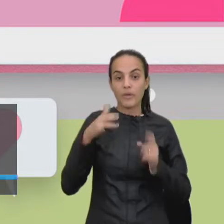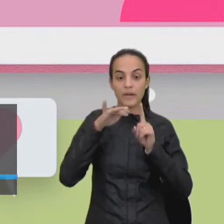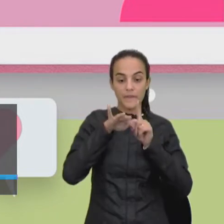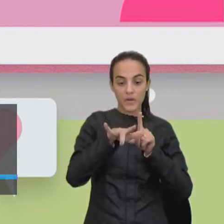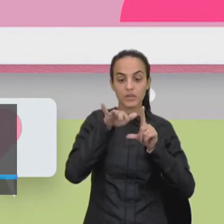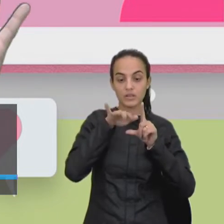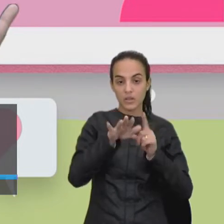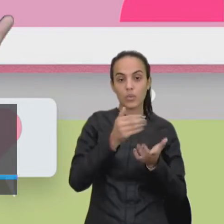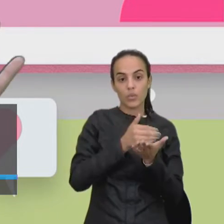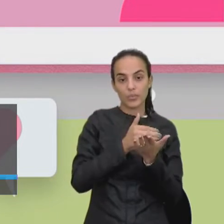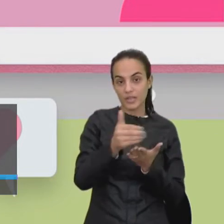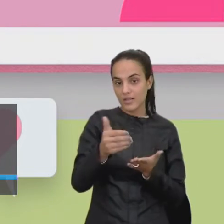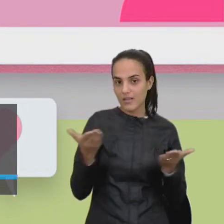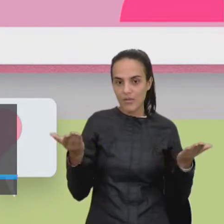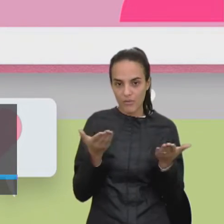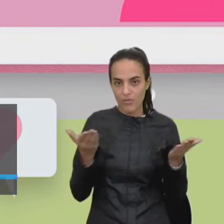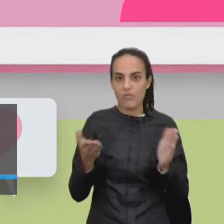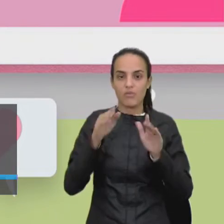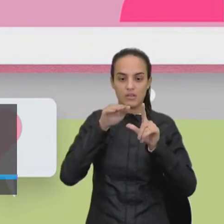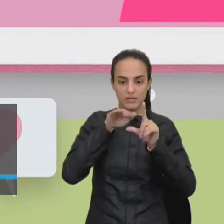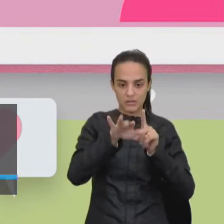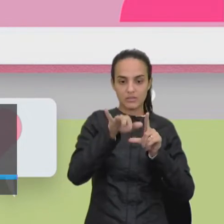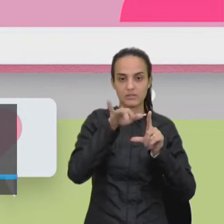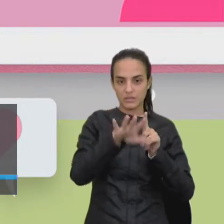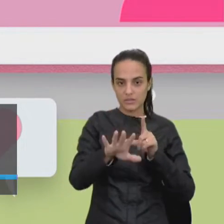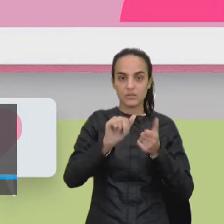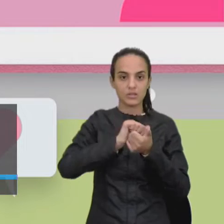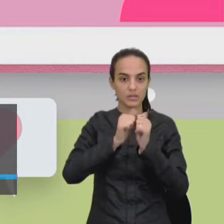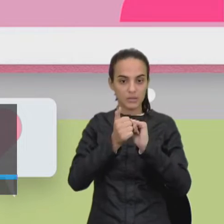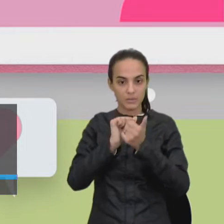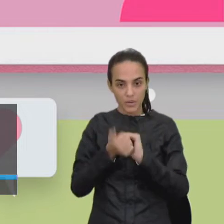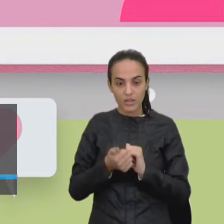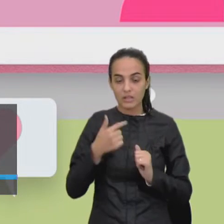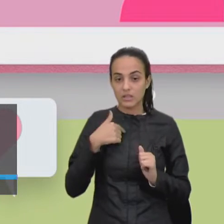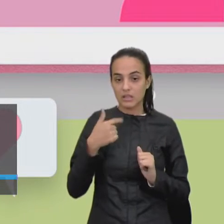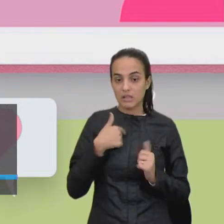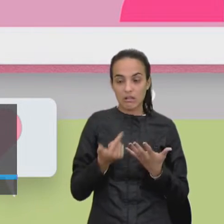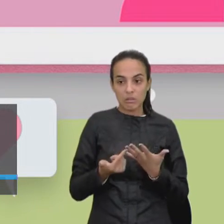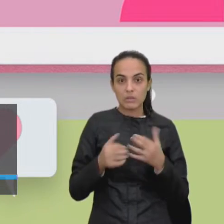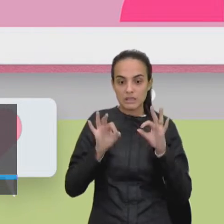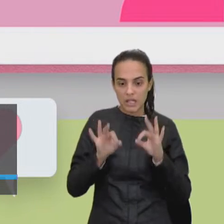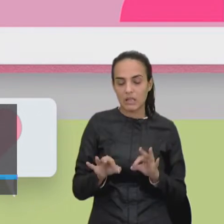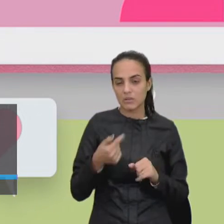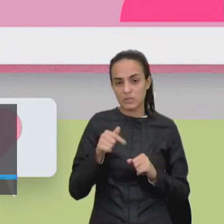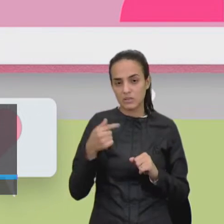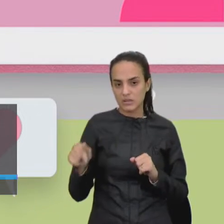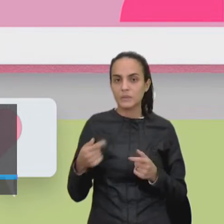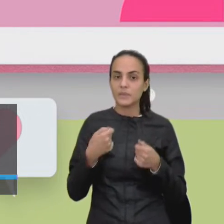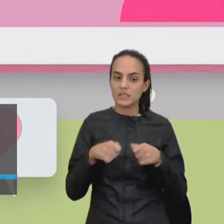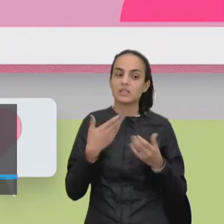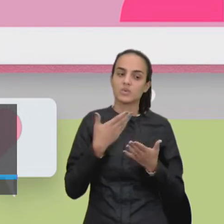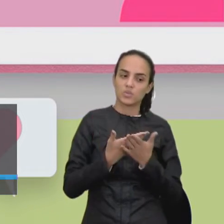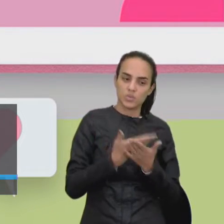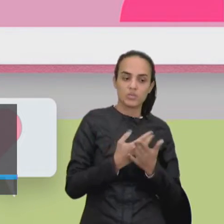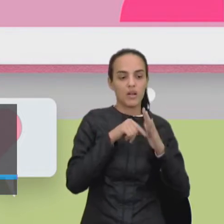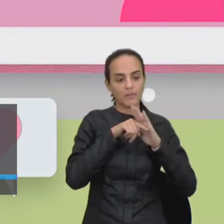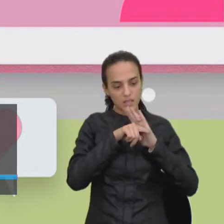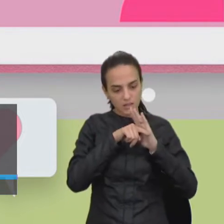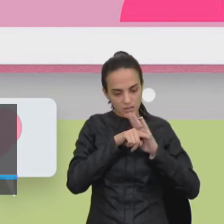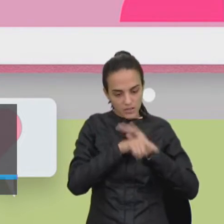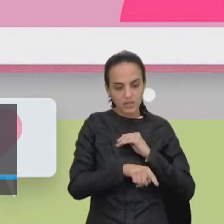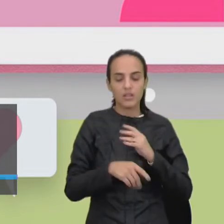influenciador, comecei hoje como um influenciador de esportes, eu não teria credibilidade nenhuma. Teria que estudar bastante,